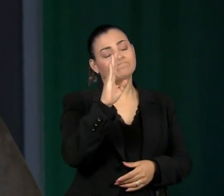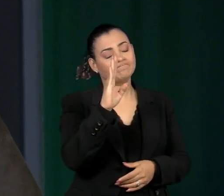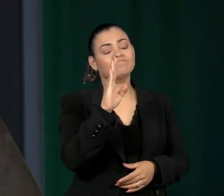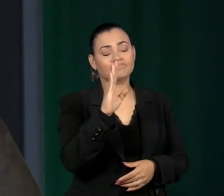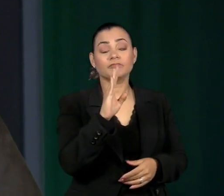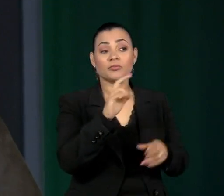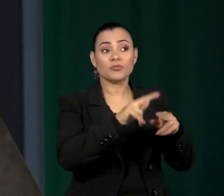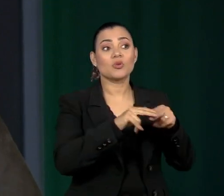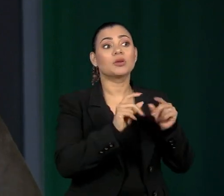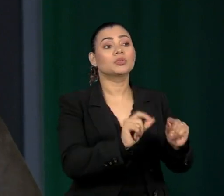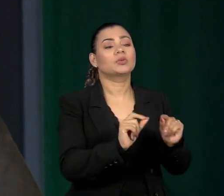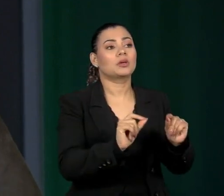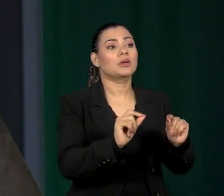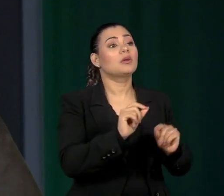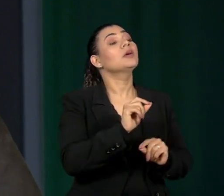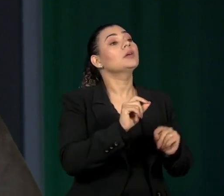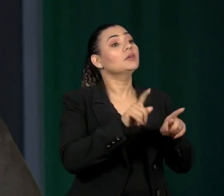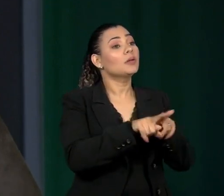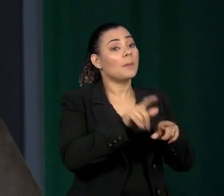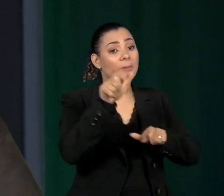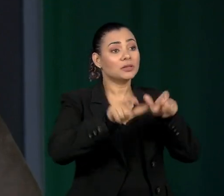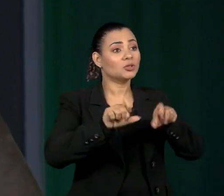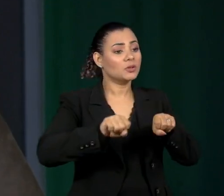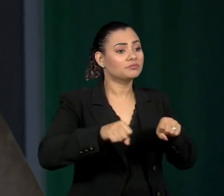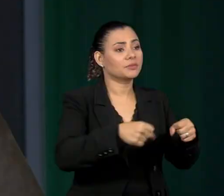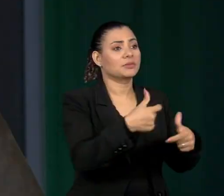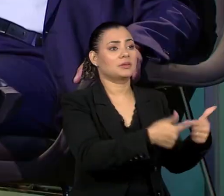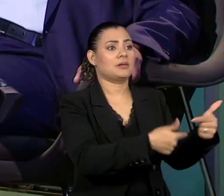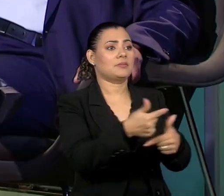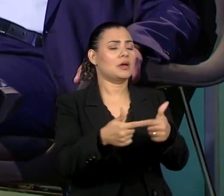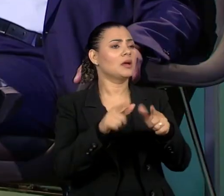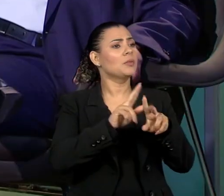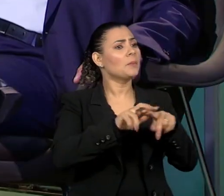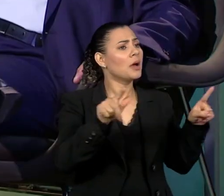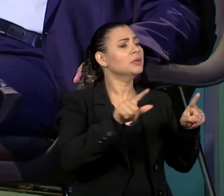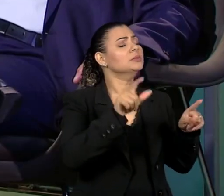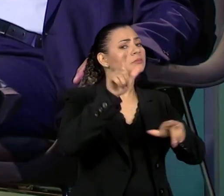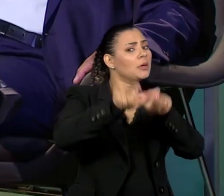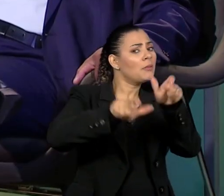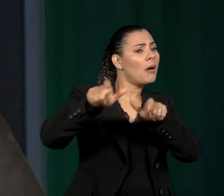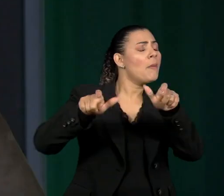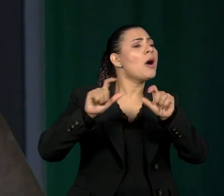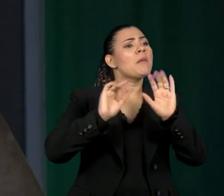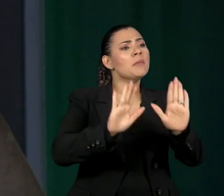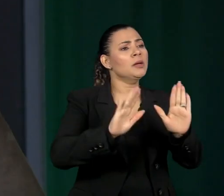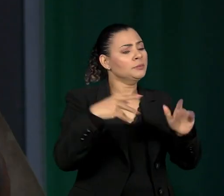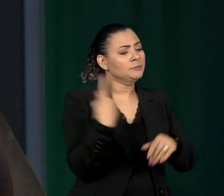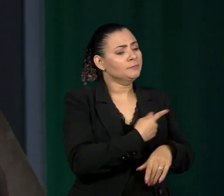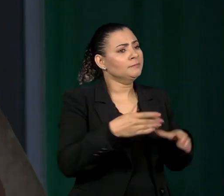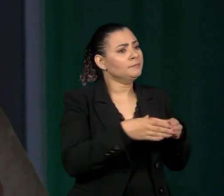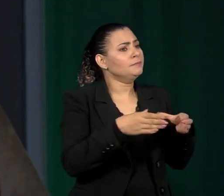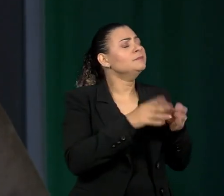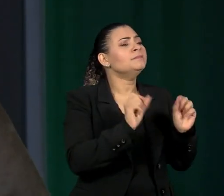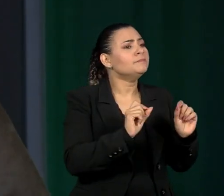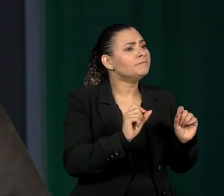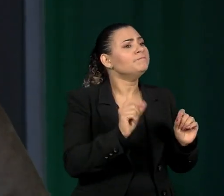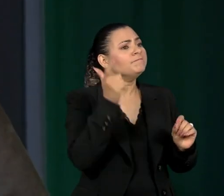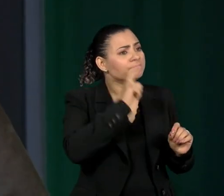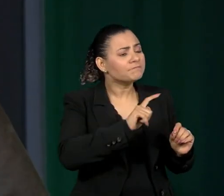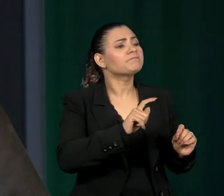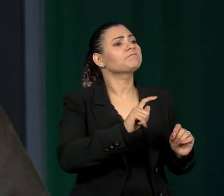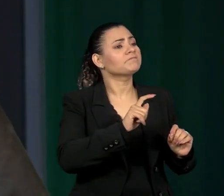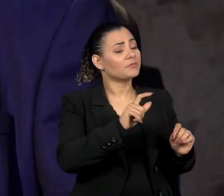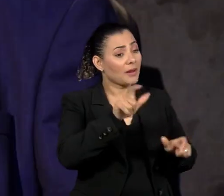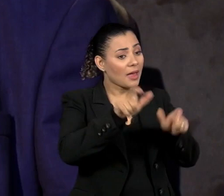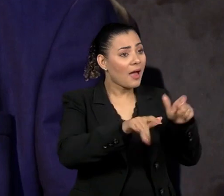produção de recursos humanos. E o que a corporação médica pode e tem de intervenção nessa agenda? Produzir recursos